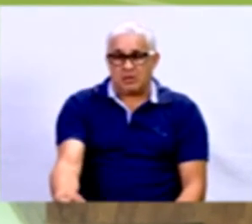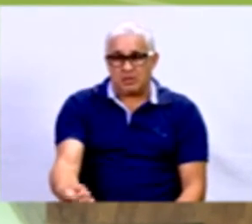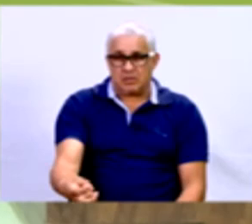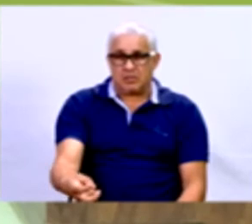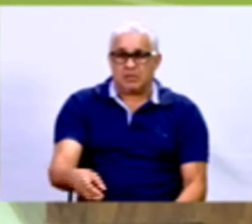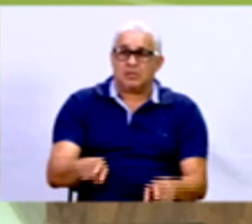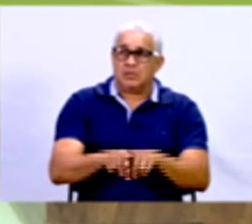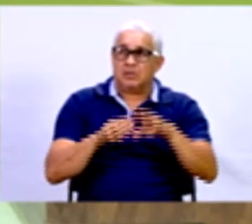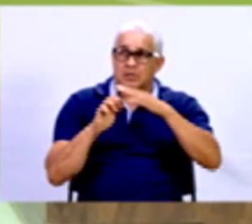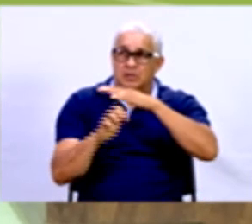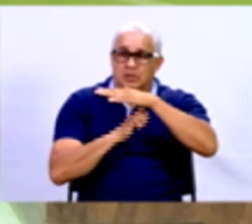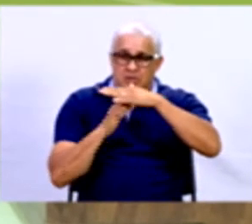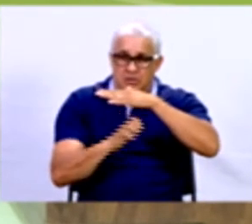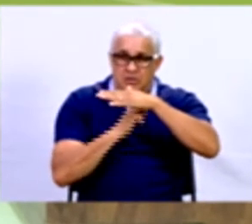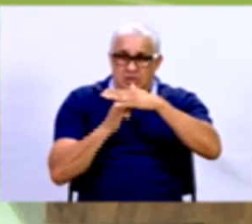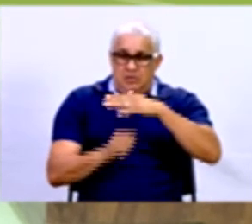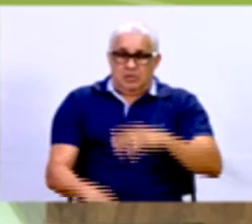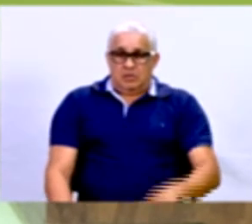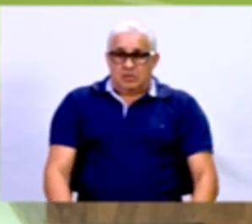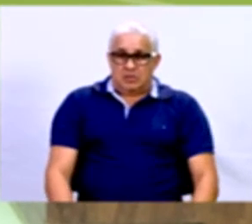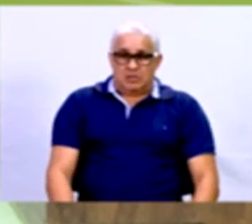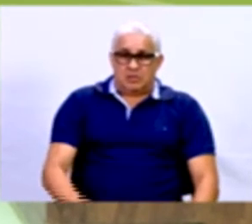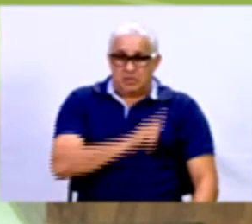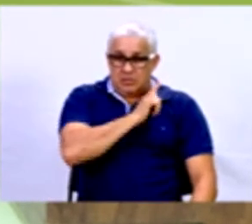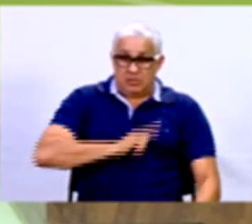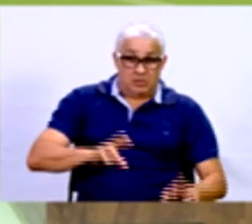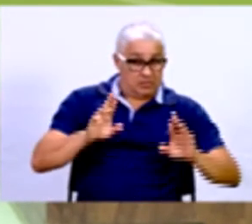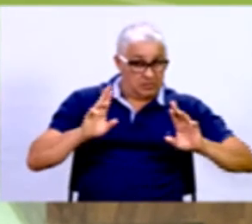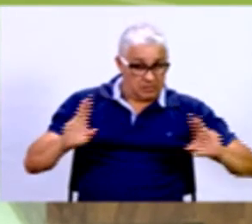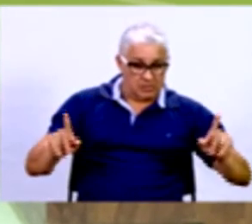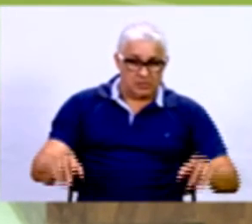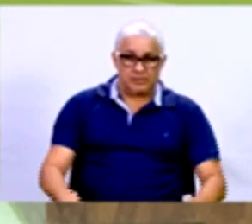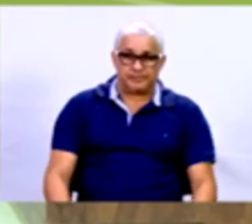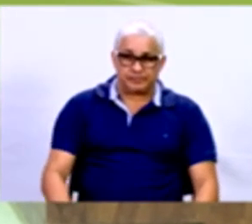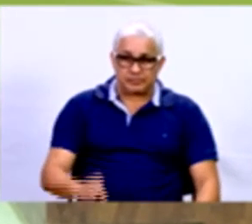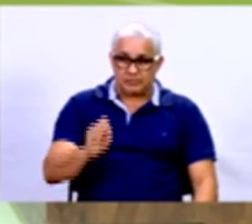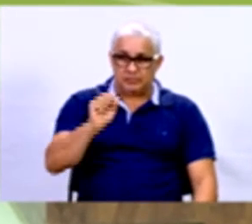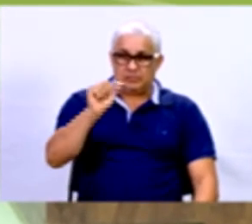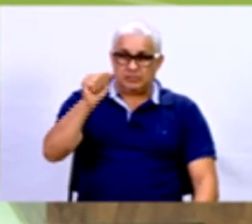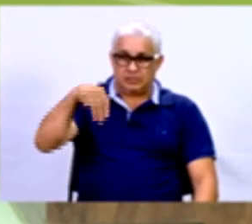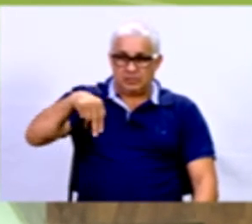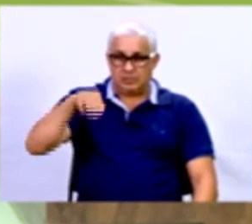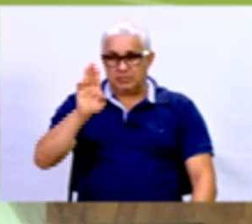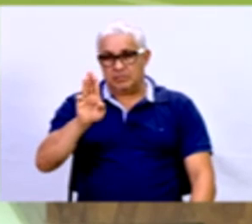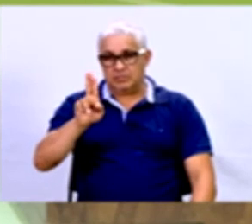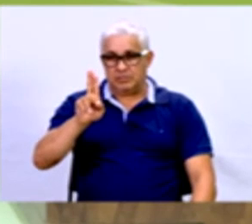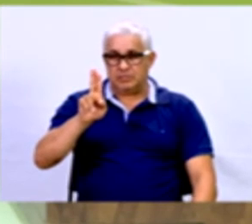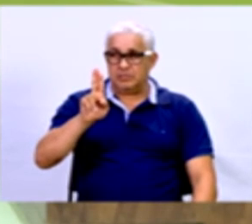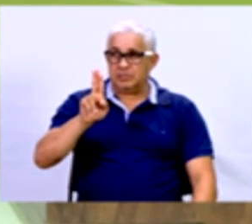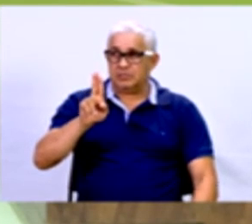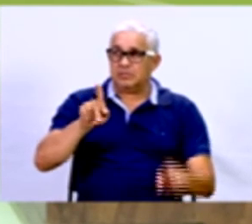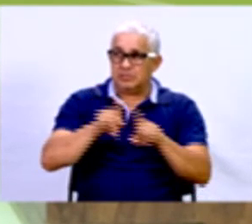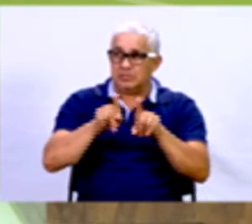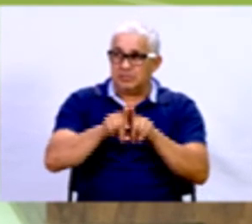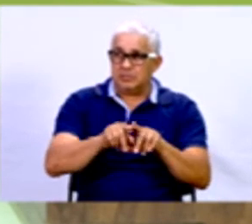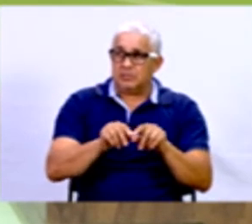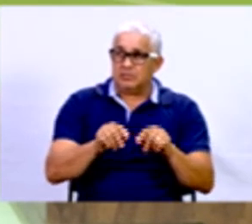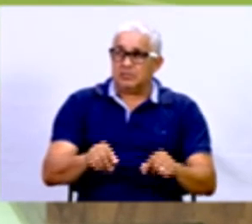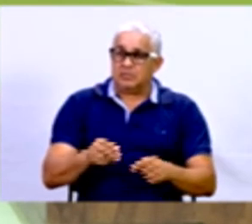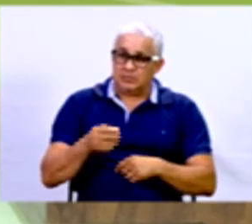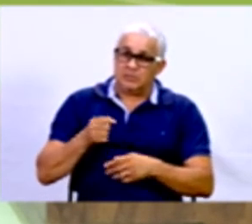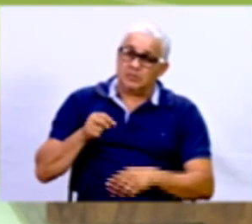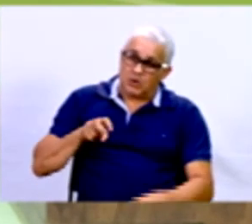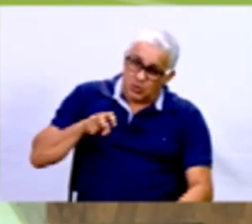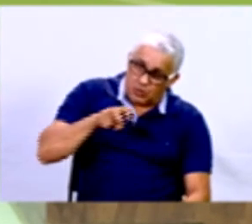que não sejam locais públicos, o SAMU ele faz esse atendimento também.